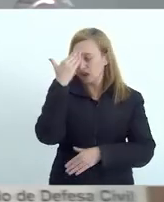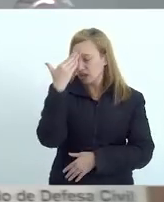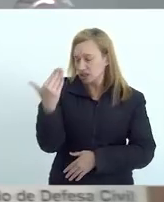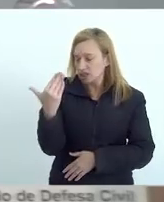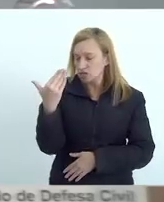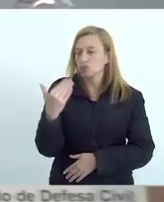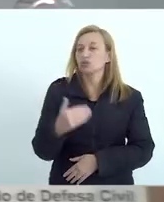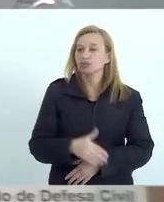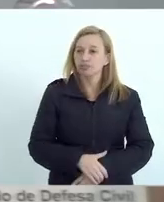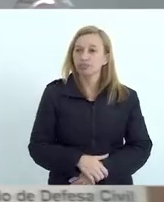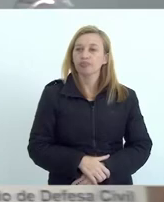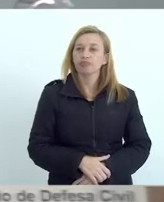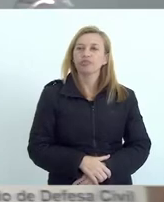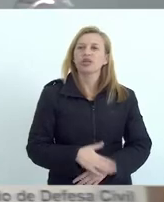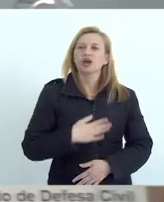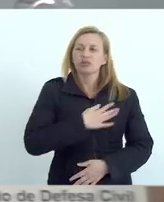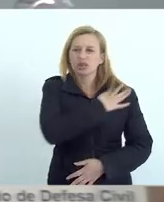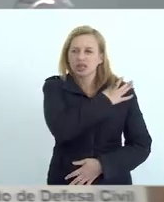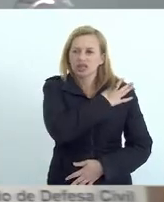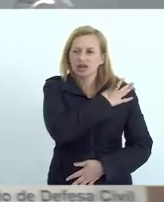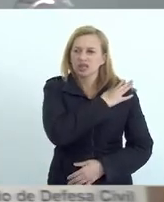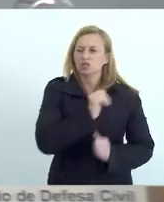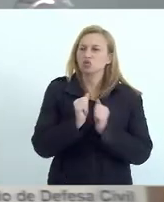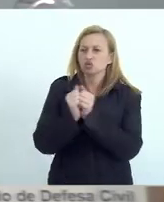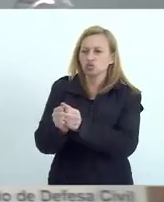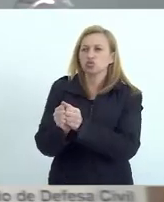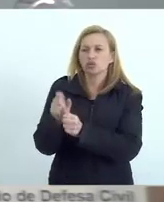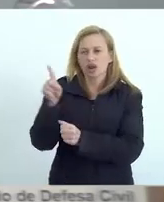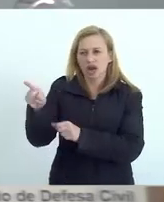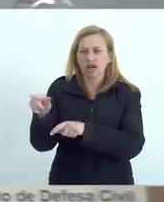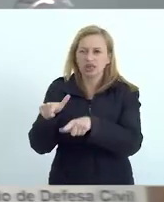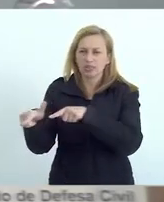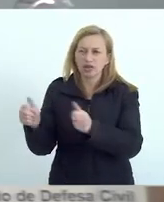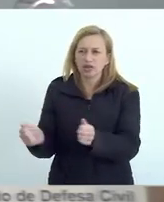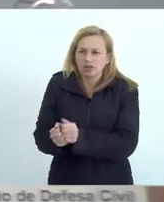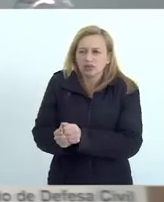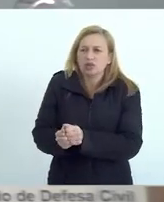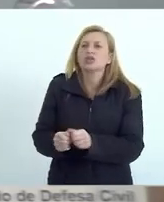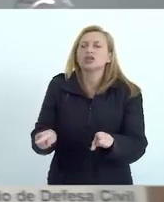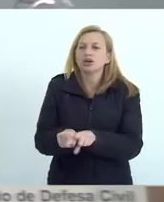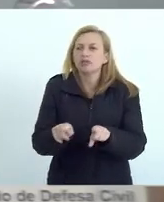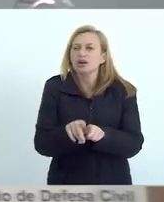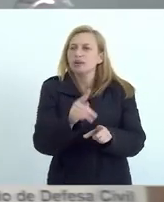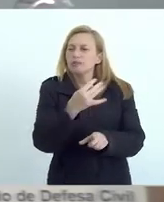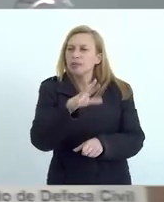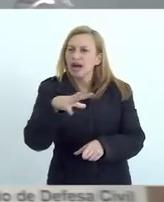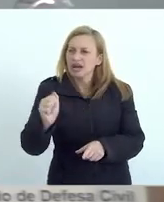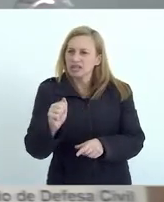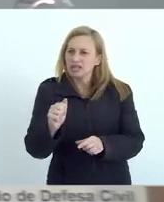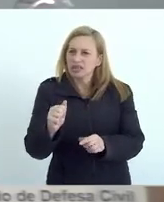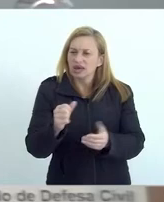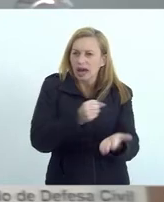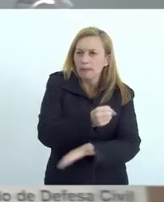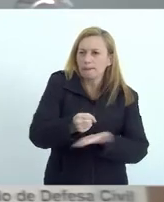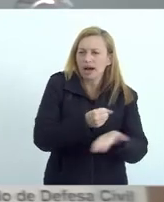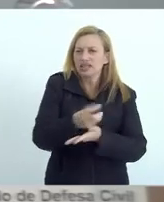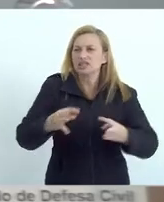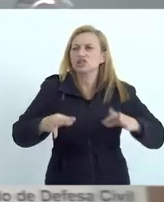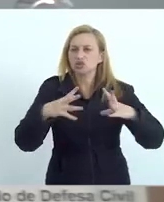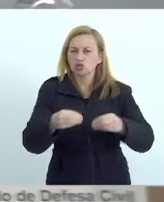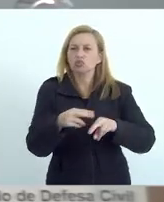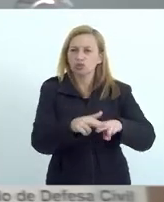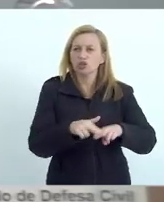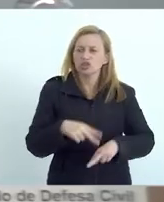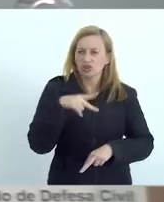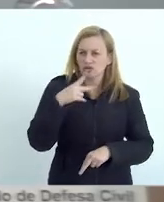eu agradeço isso aos militares que estão lá comigo e principalmente aos pratos que são a base da pirâmide é por isso que